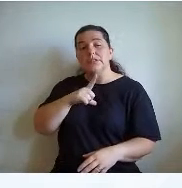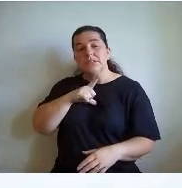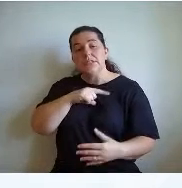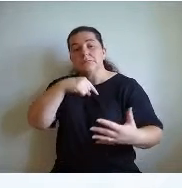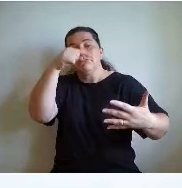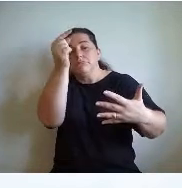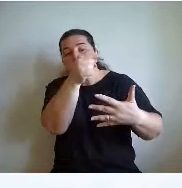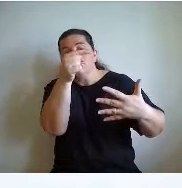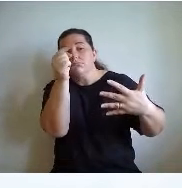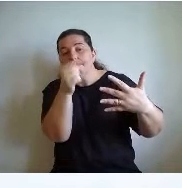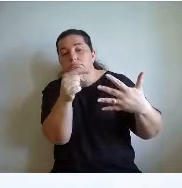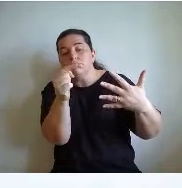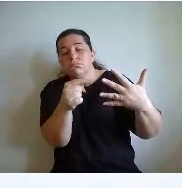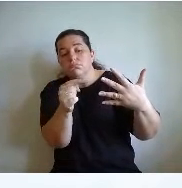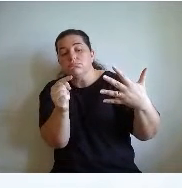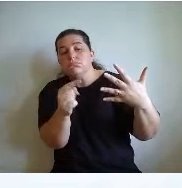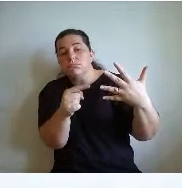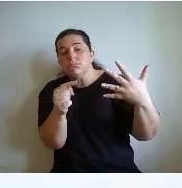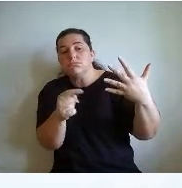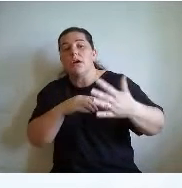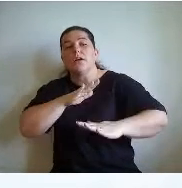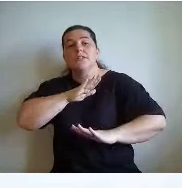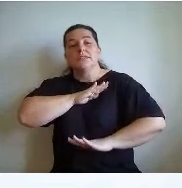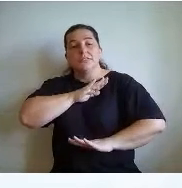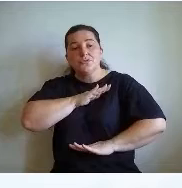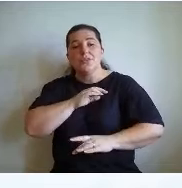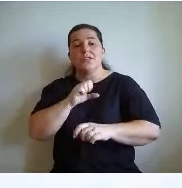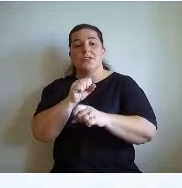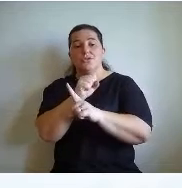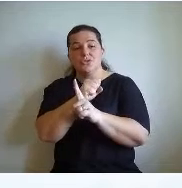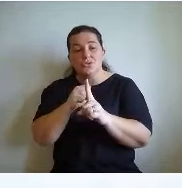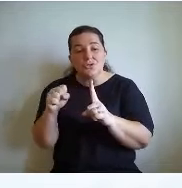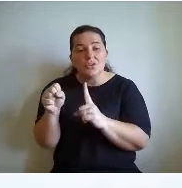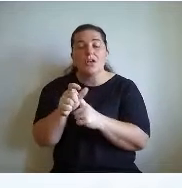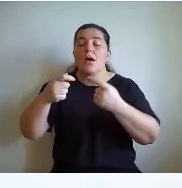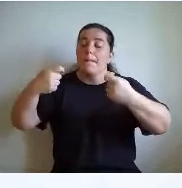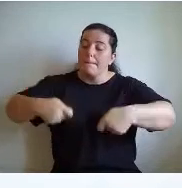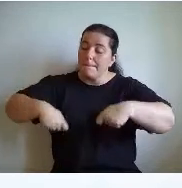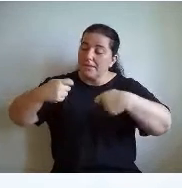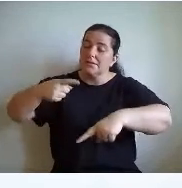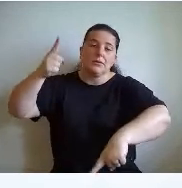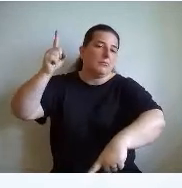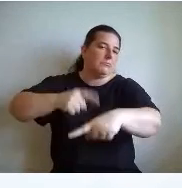de condições sociais que ainda precisam